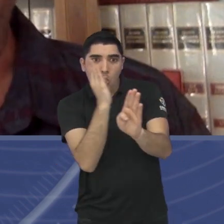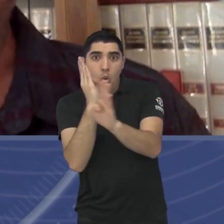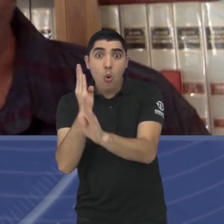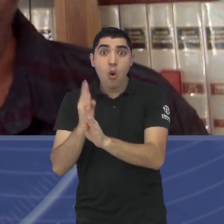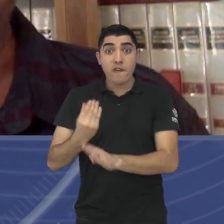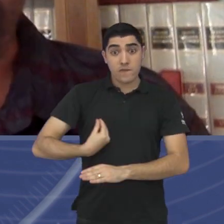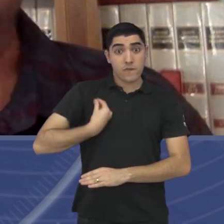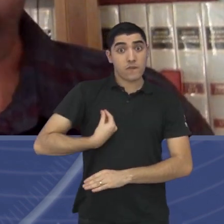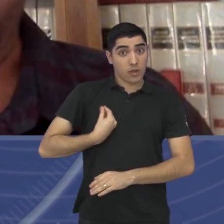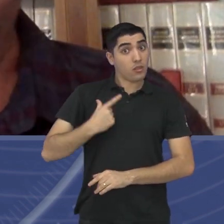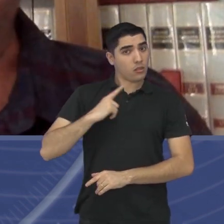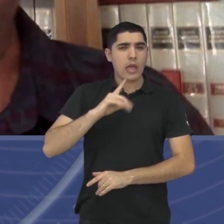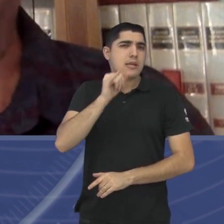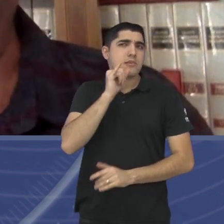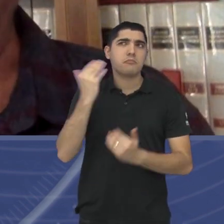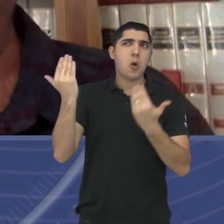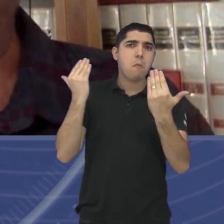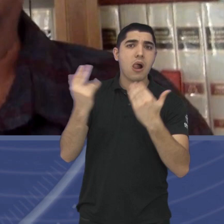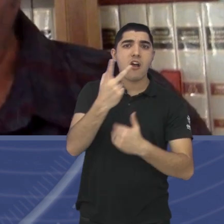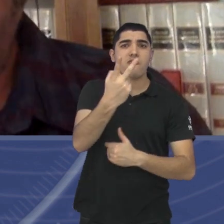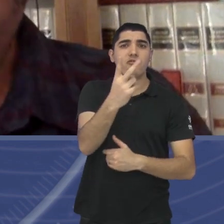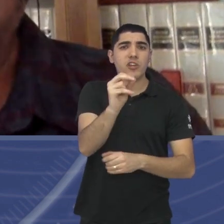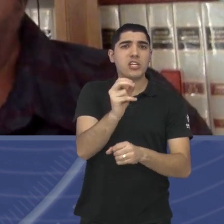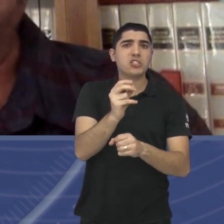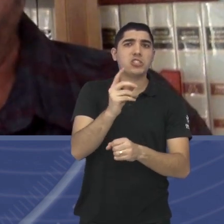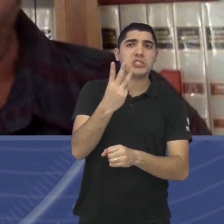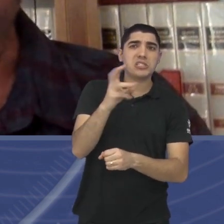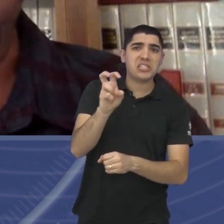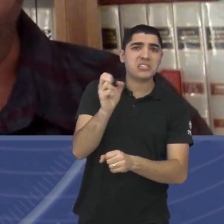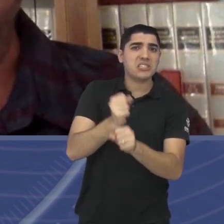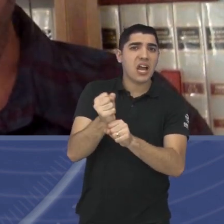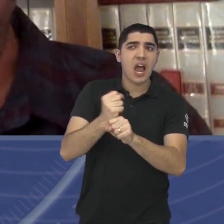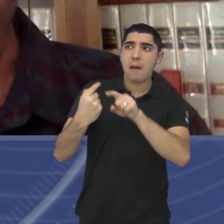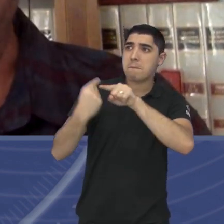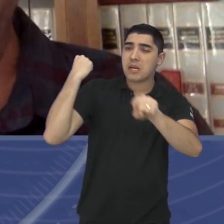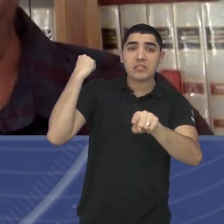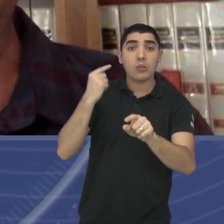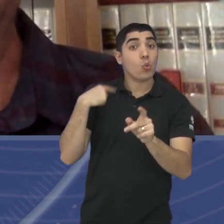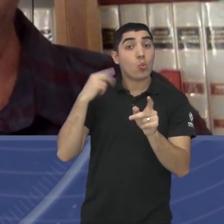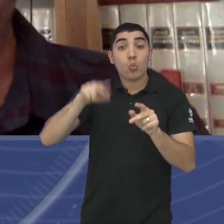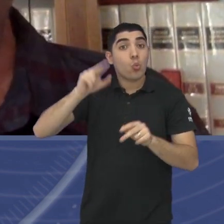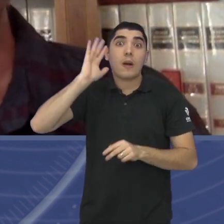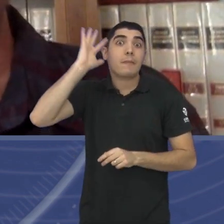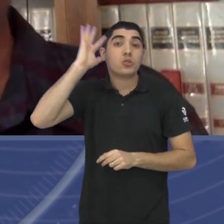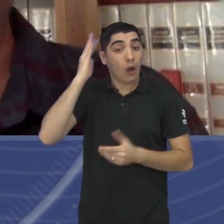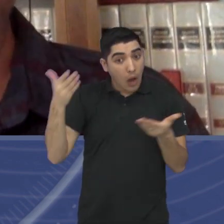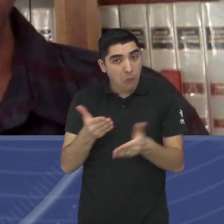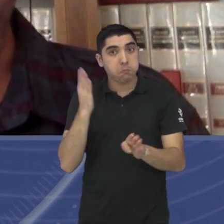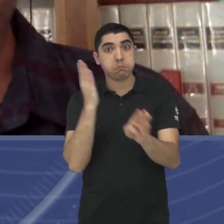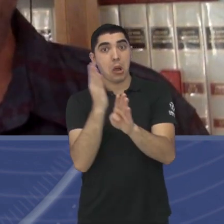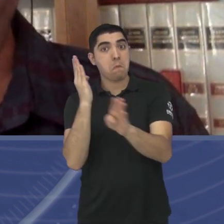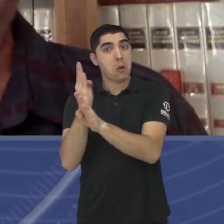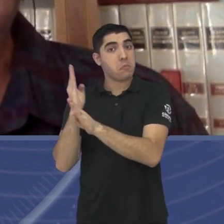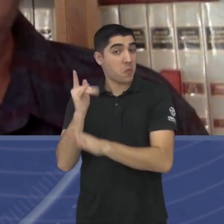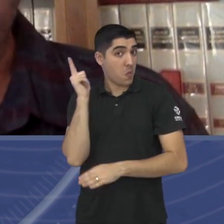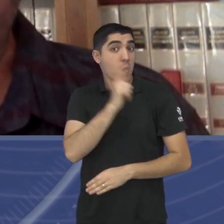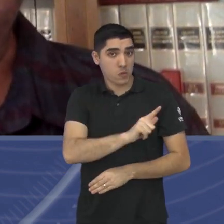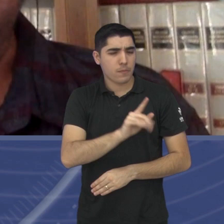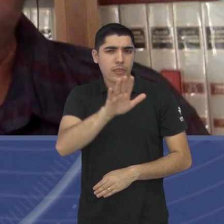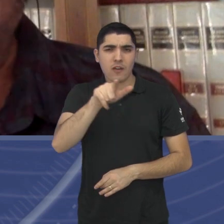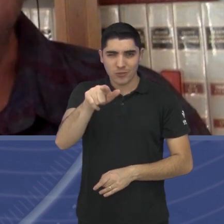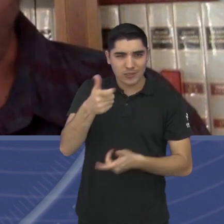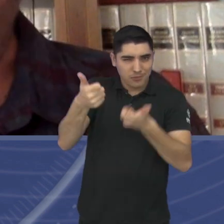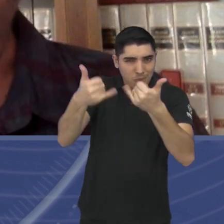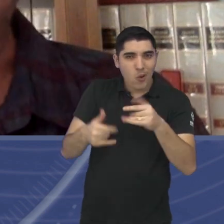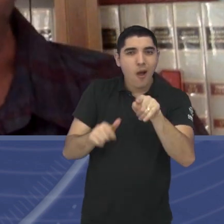uma maneira que era impensável há pouco tempo atrás, 20, 25, 30 anos. Então, por exemplo, recentemente,